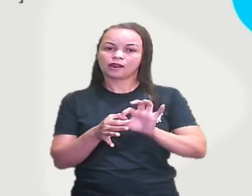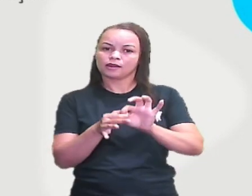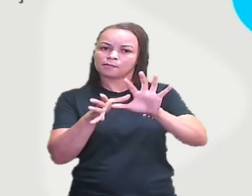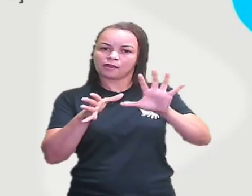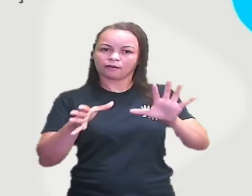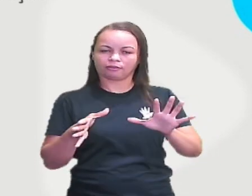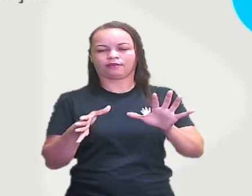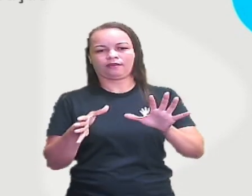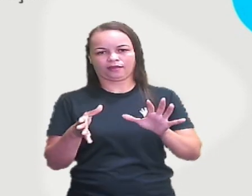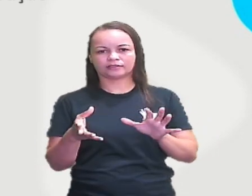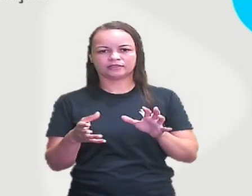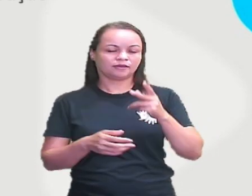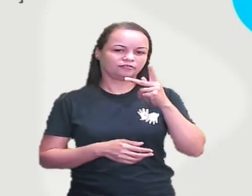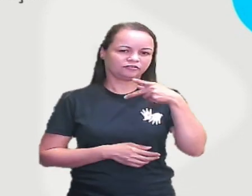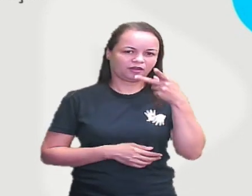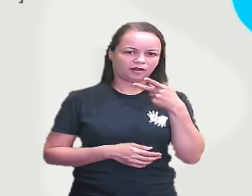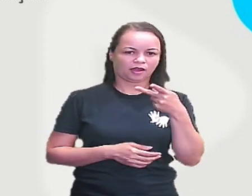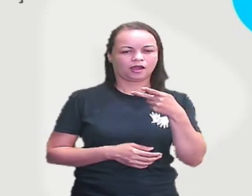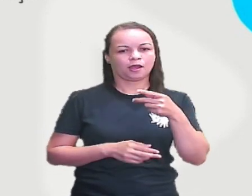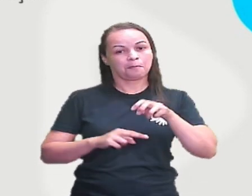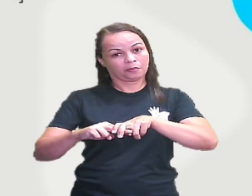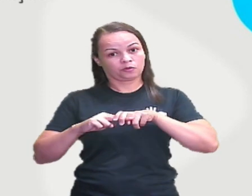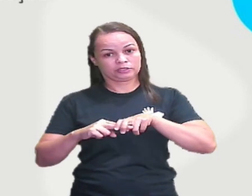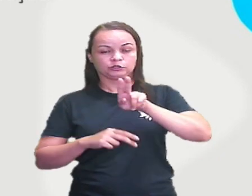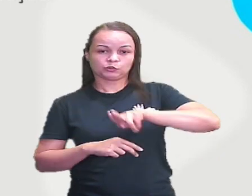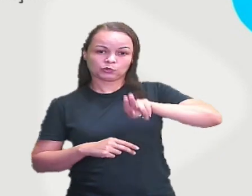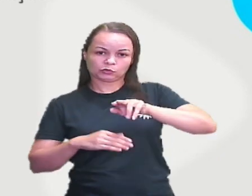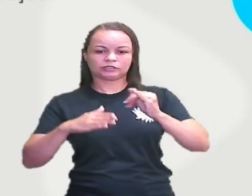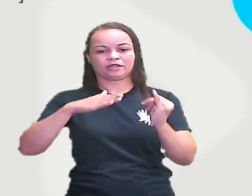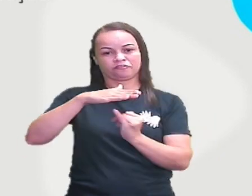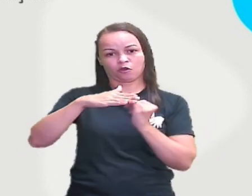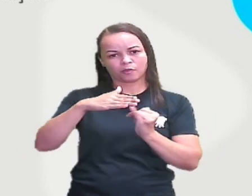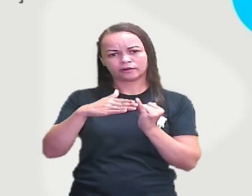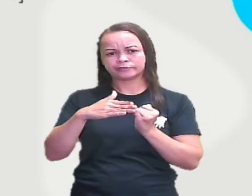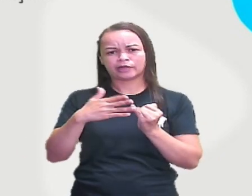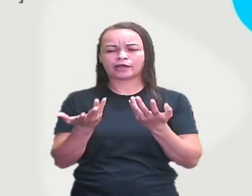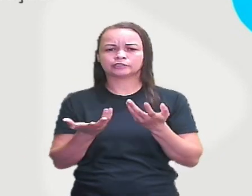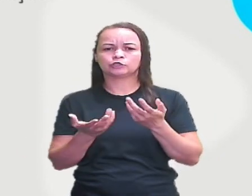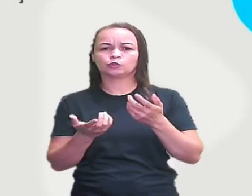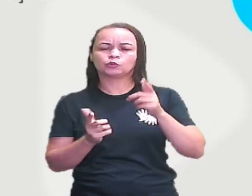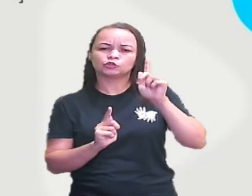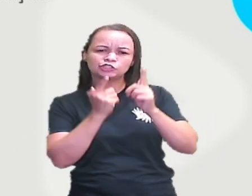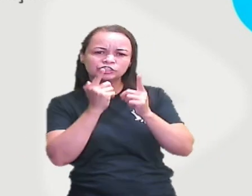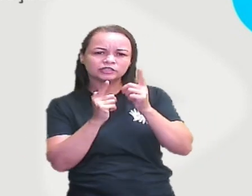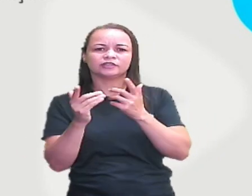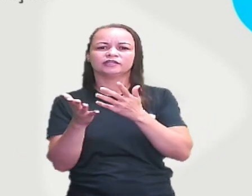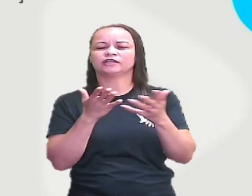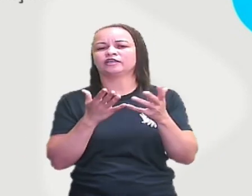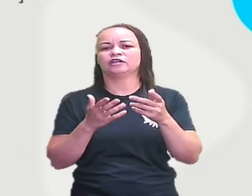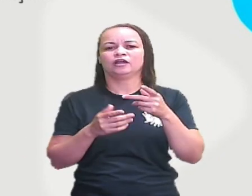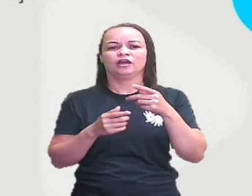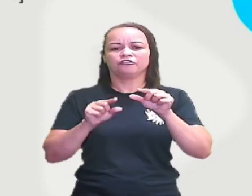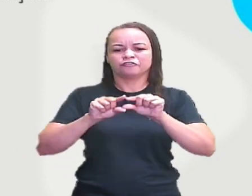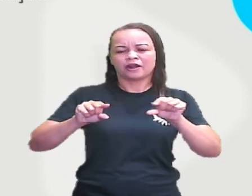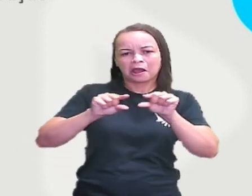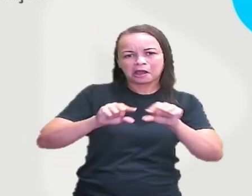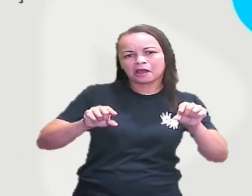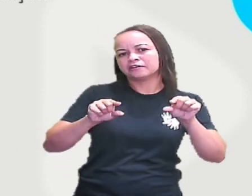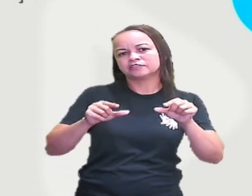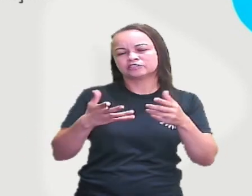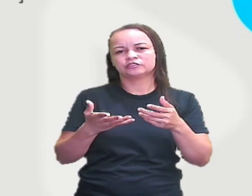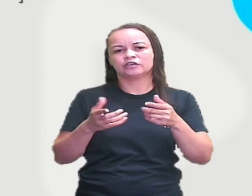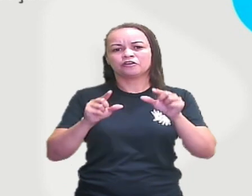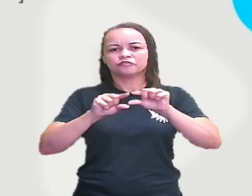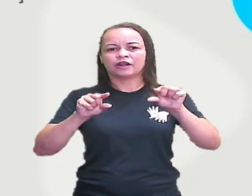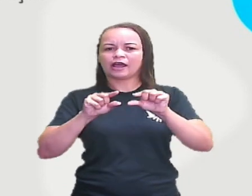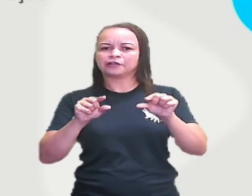na maneira de falar. Por isso você utiliza uma linguagem informal que pode permitir o uso de gírias, de frases feitas. Quando eu digo